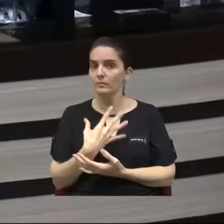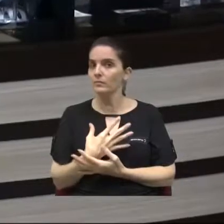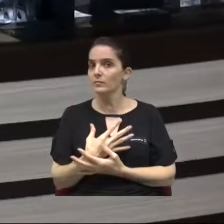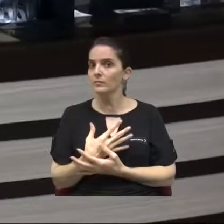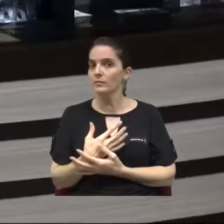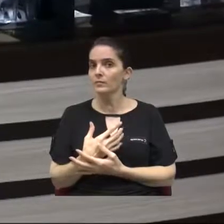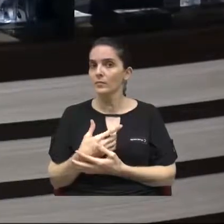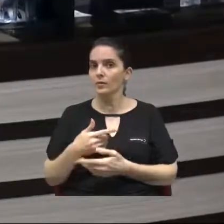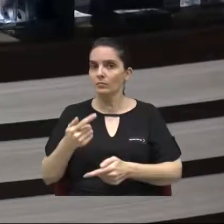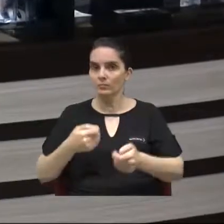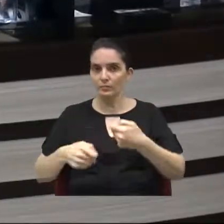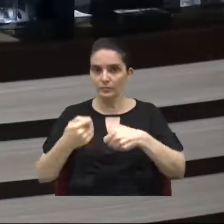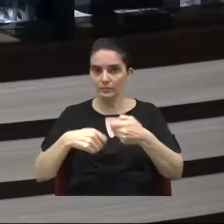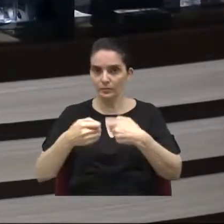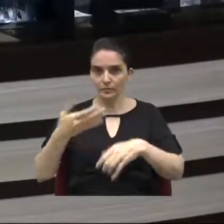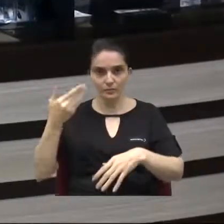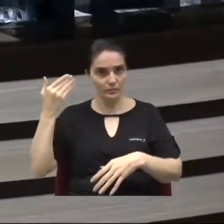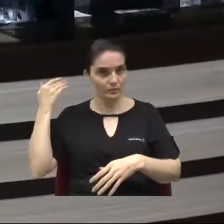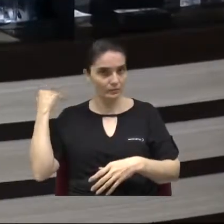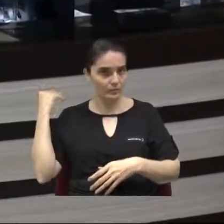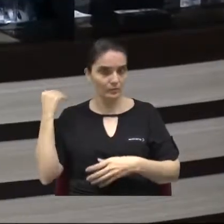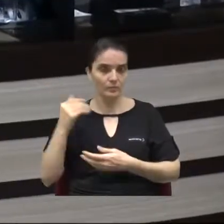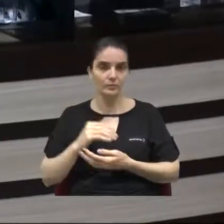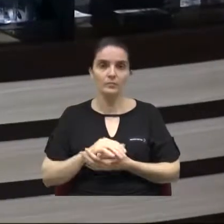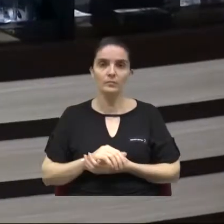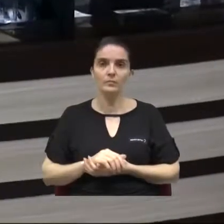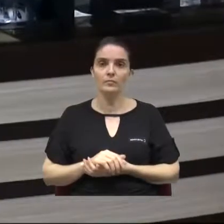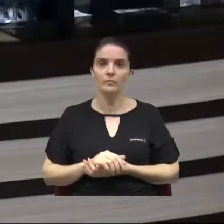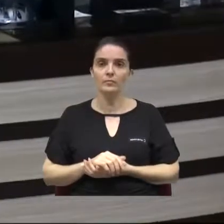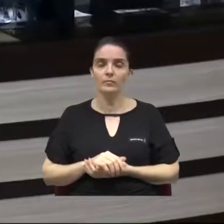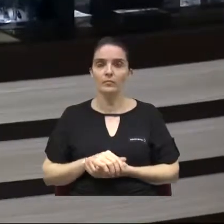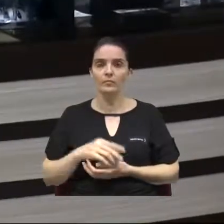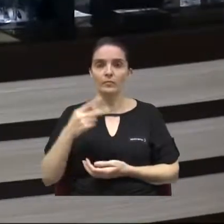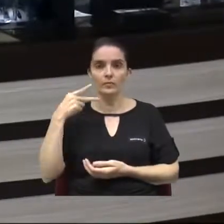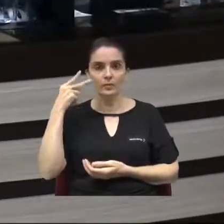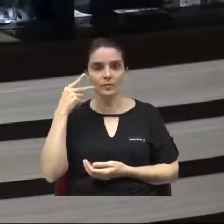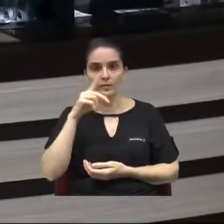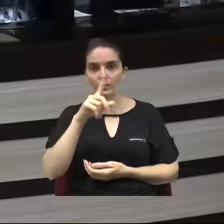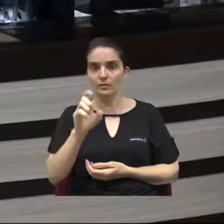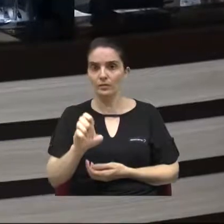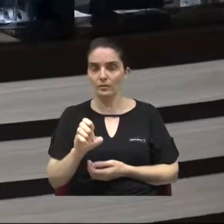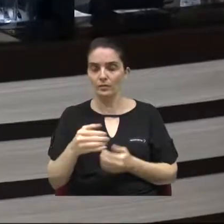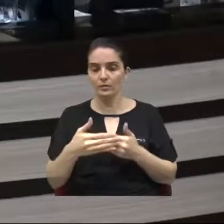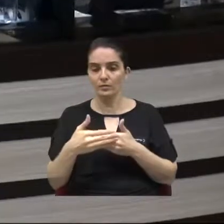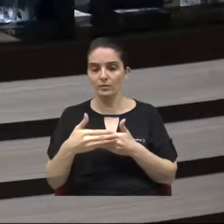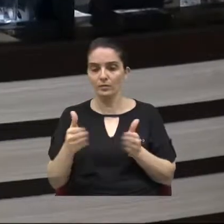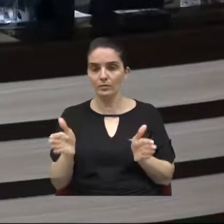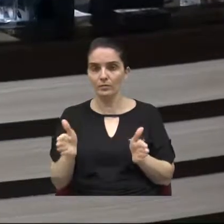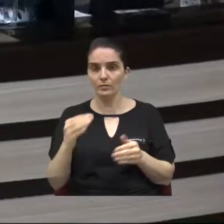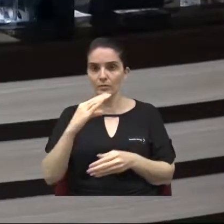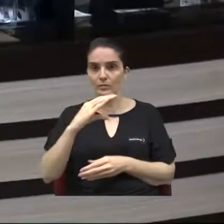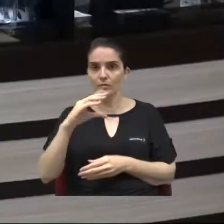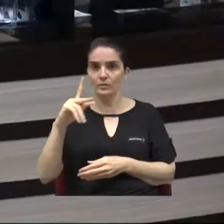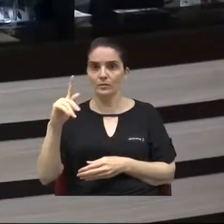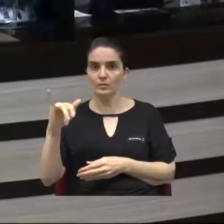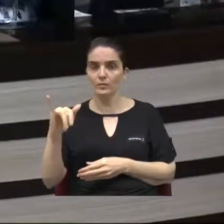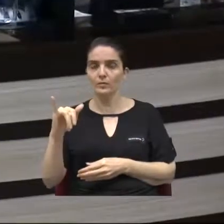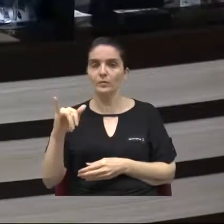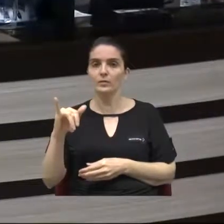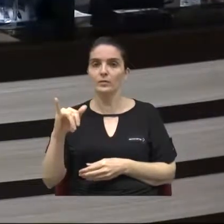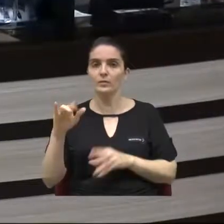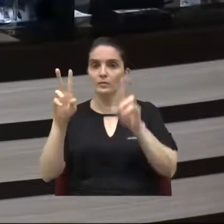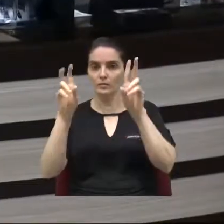outra gestão, por intermédio desse vereador, foi aberta uma CPI, a respeito da dengue.